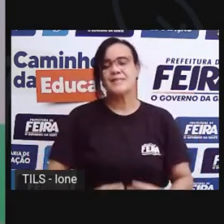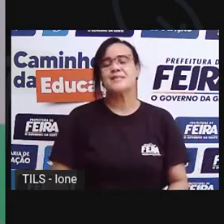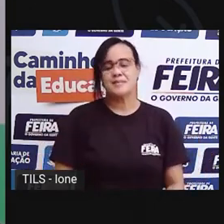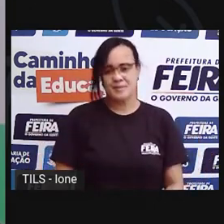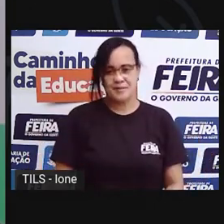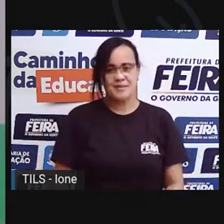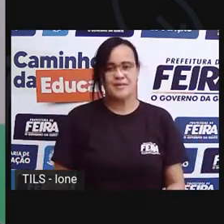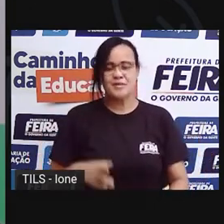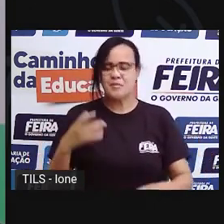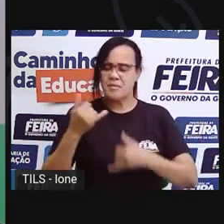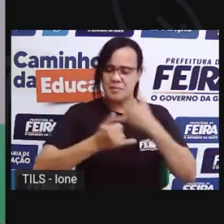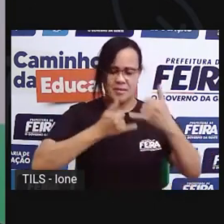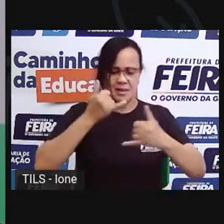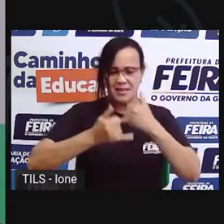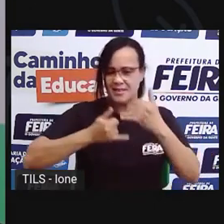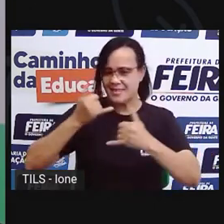aventuras.